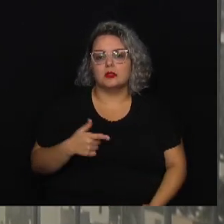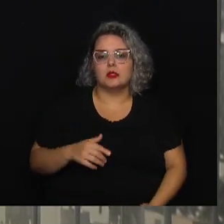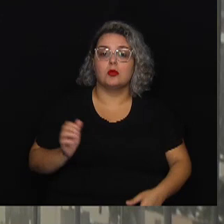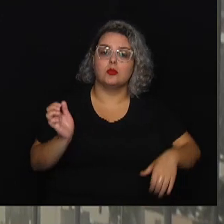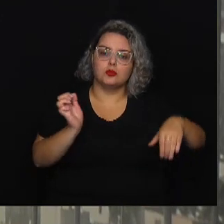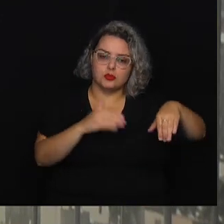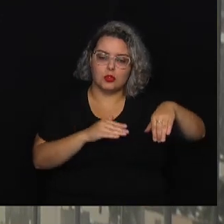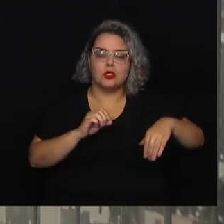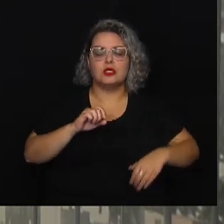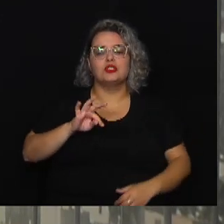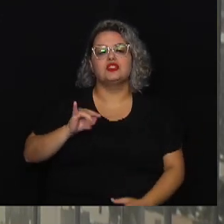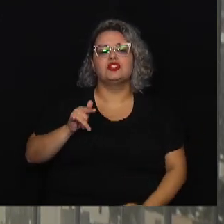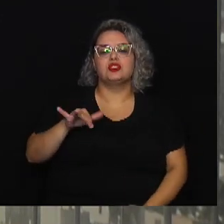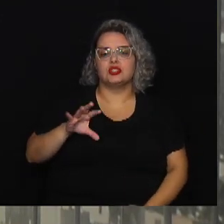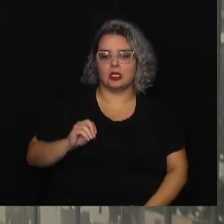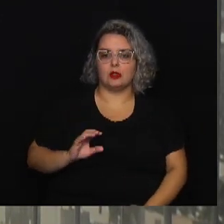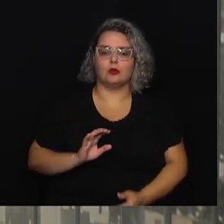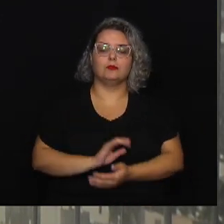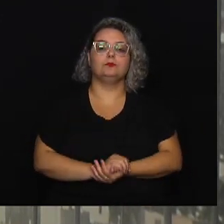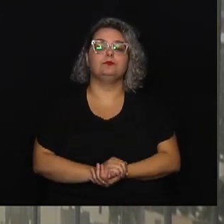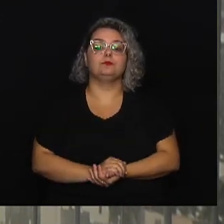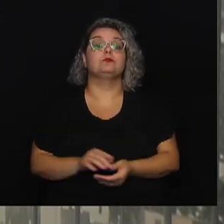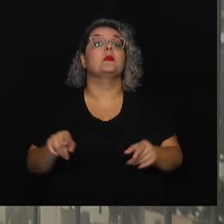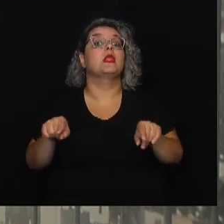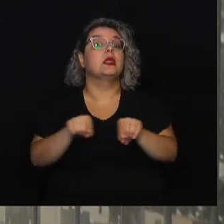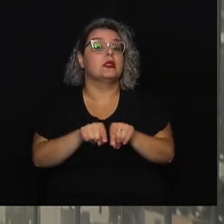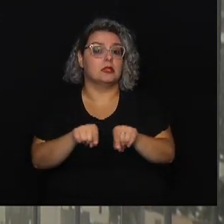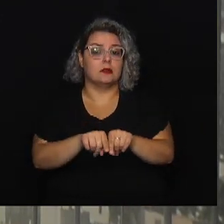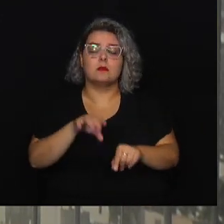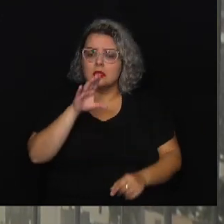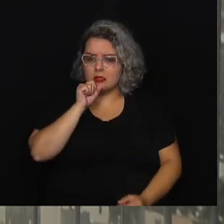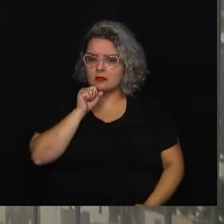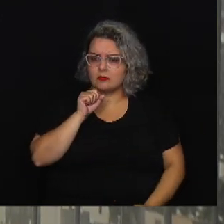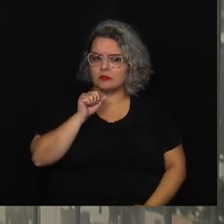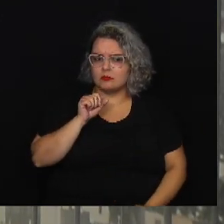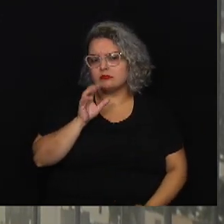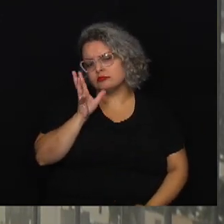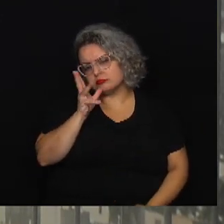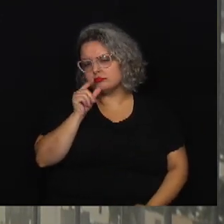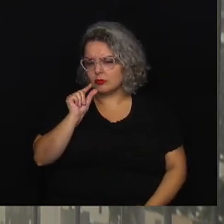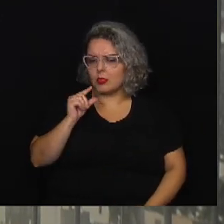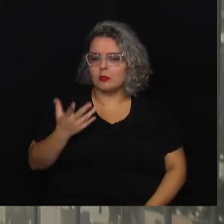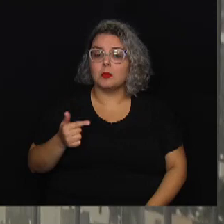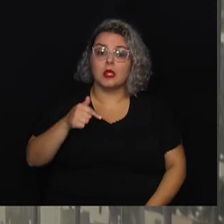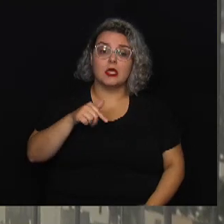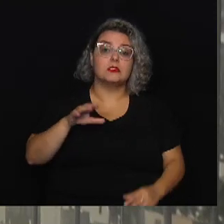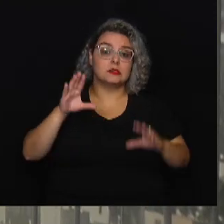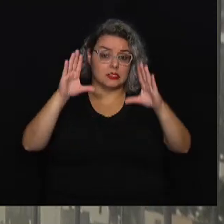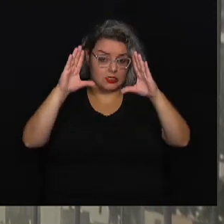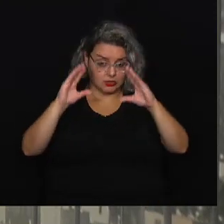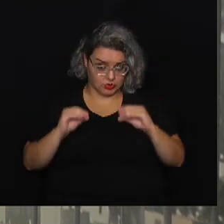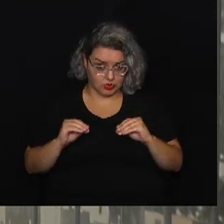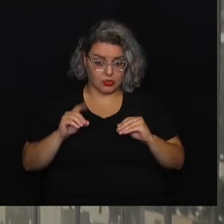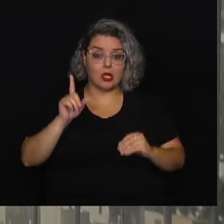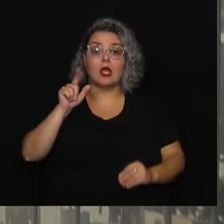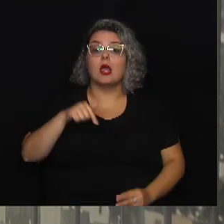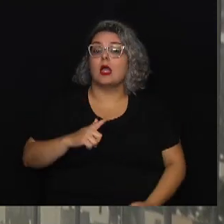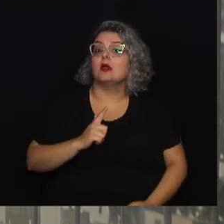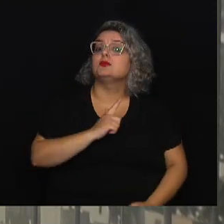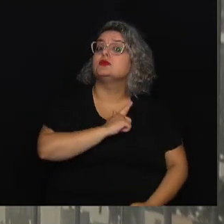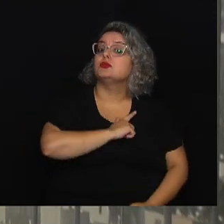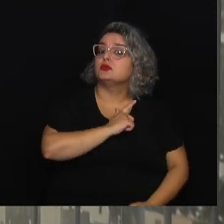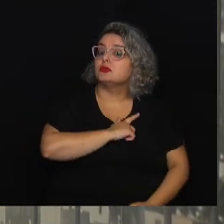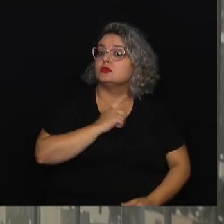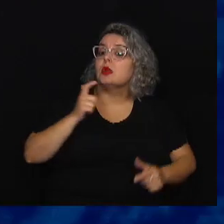Thiago Oliveira. Olha, e também no sábado, só que um pouquinho mais tarde, às 7h da noite, é a vez do Guarani entrar